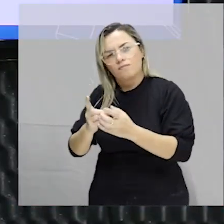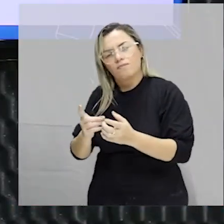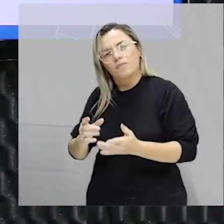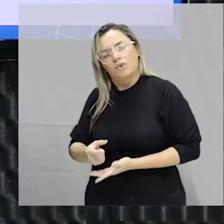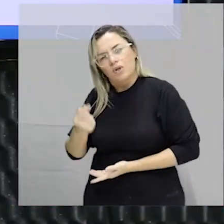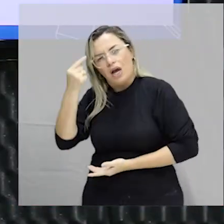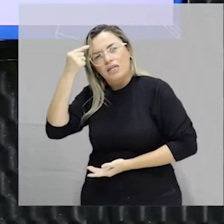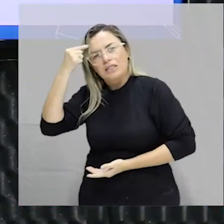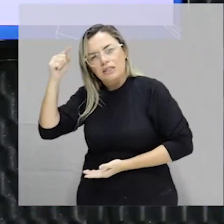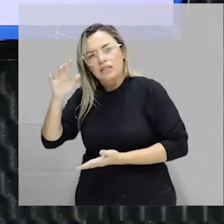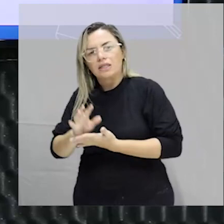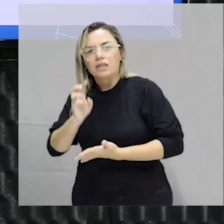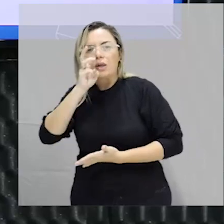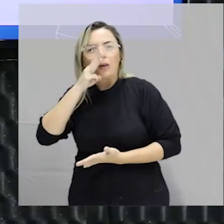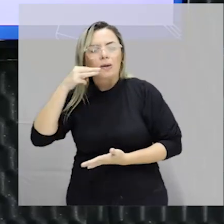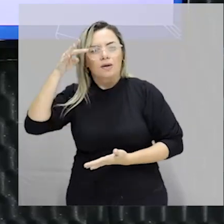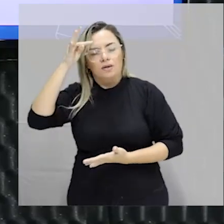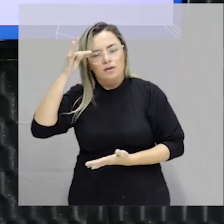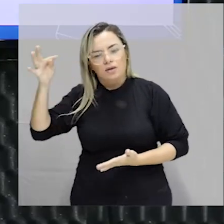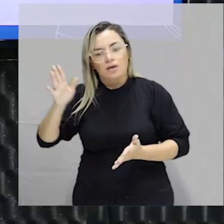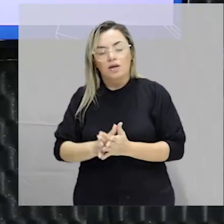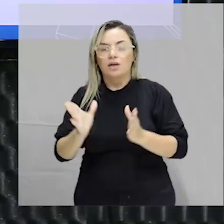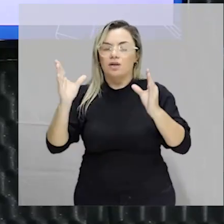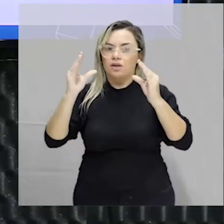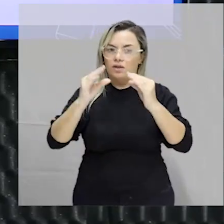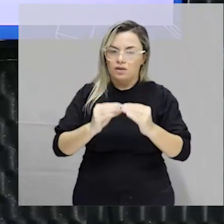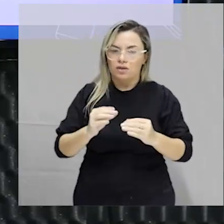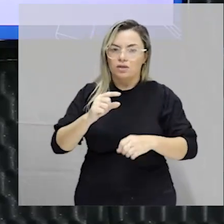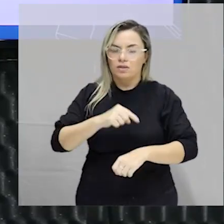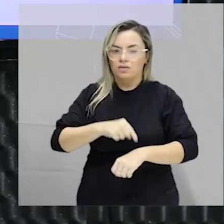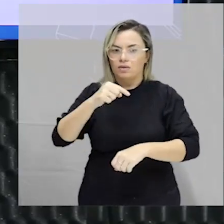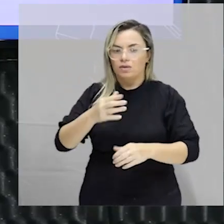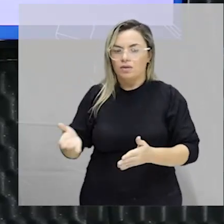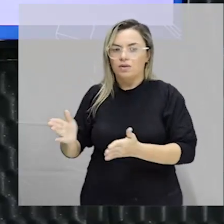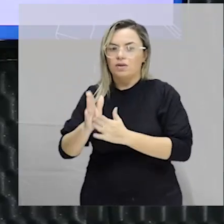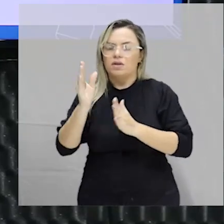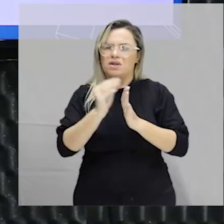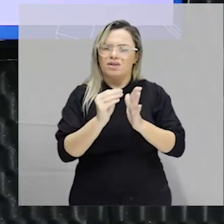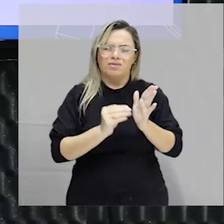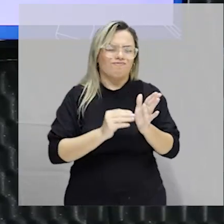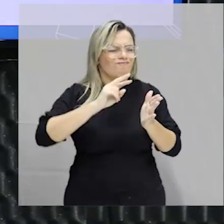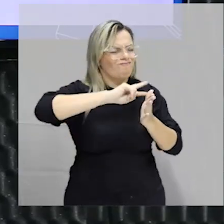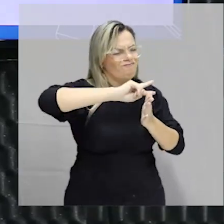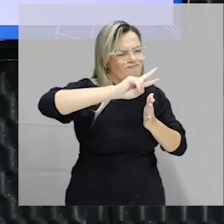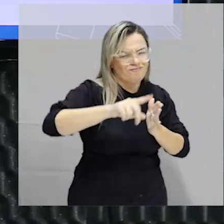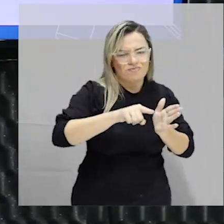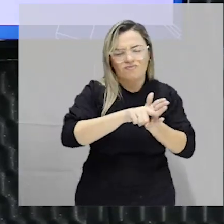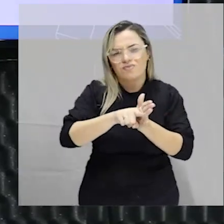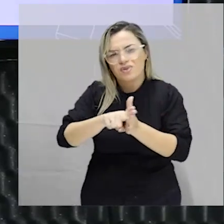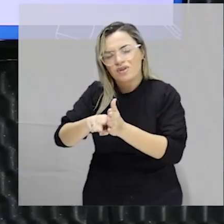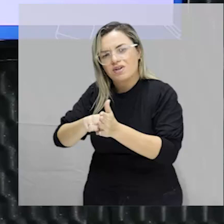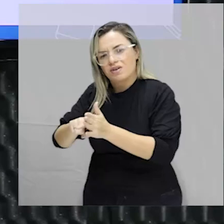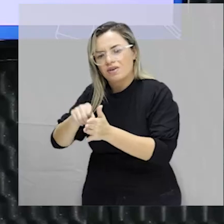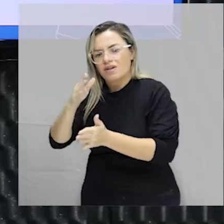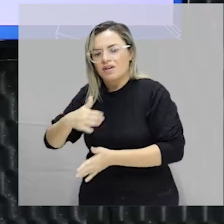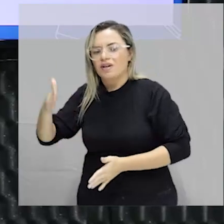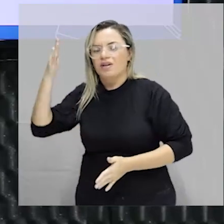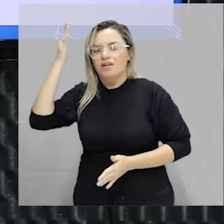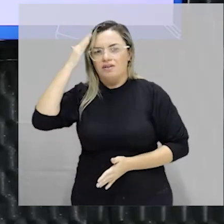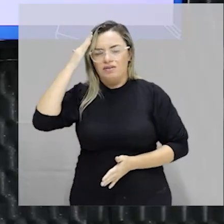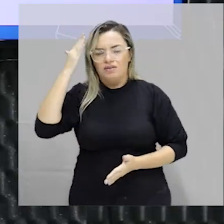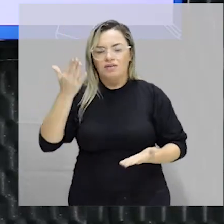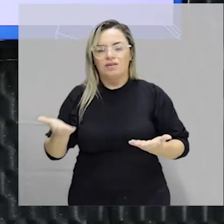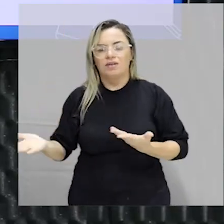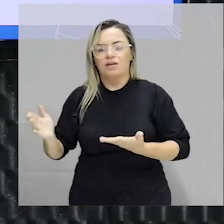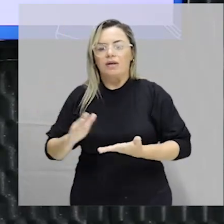Marx. A gente está resumindo aqui nesses minutos de aula, mas tem muito mais coisa para se pesquisar e se entender também. E a gente chega na quinta parte,